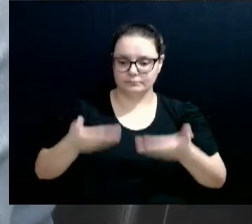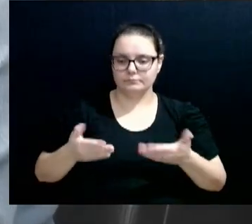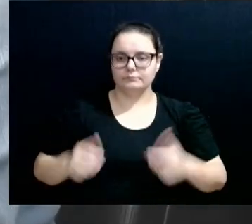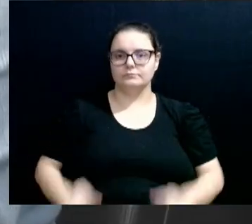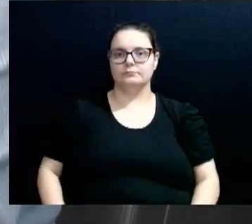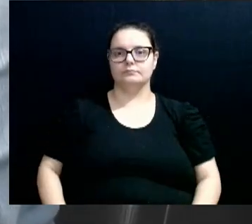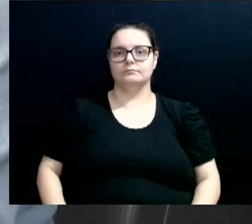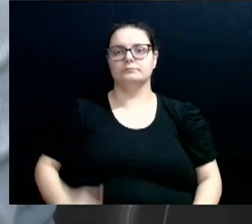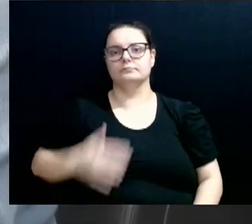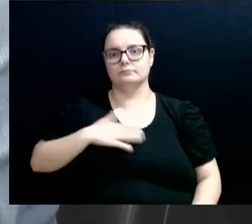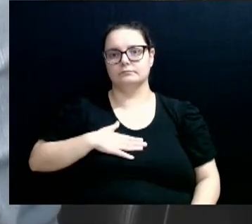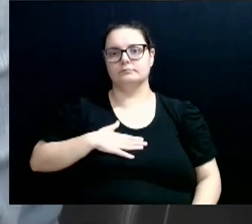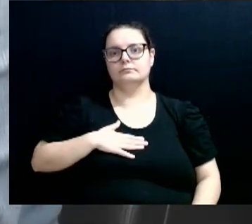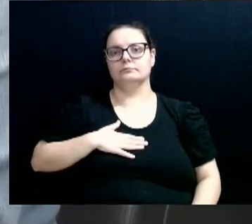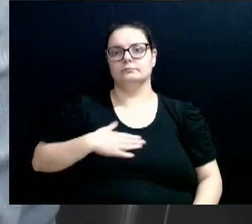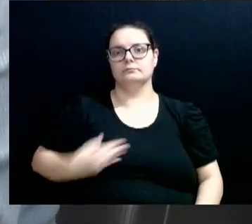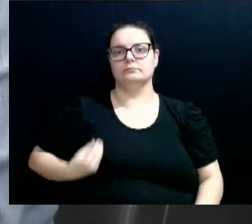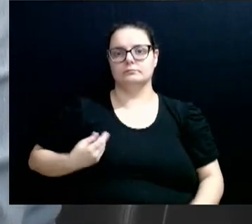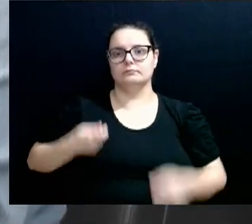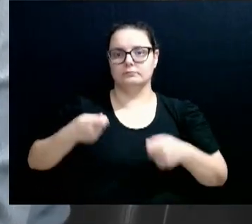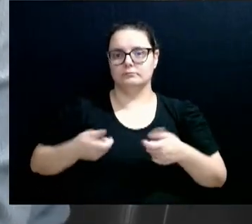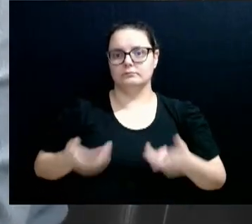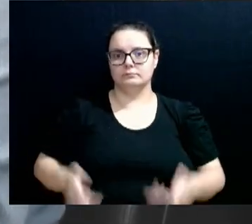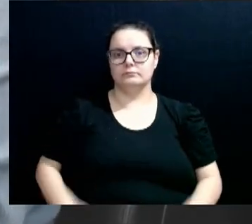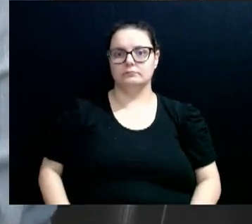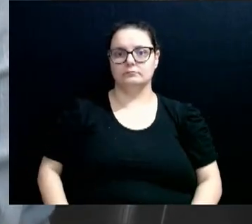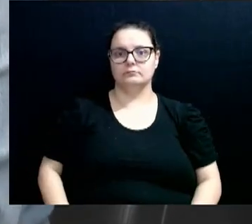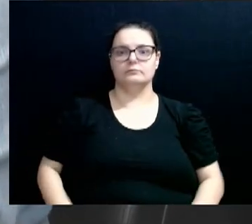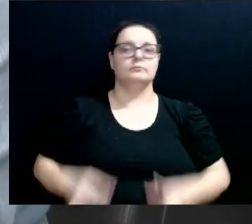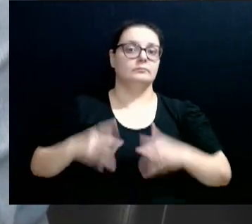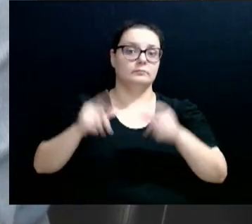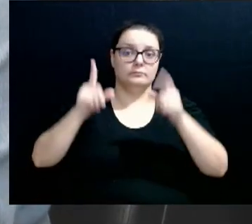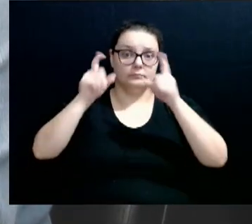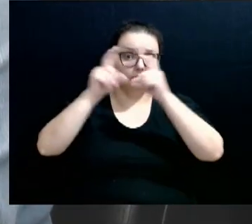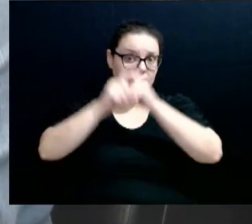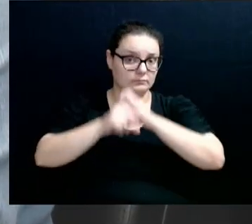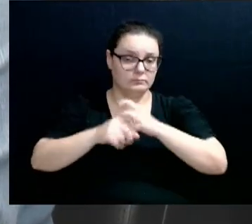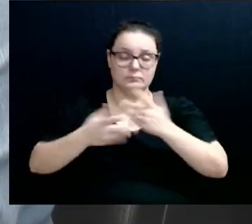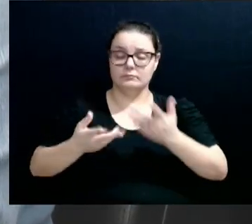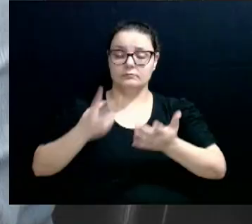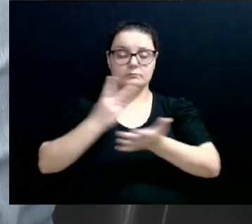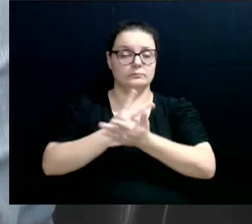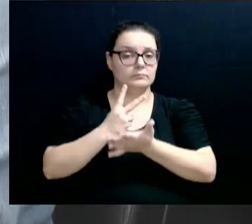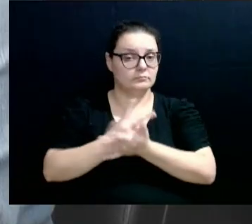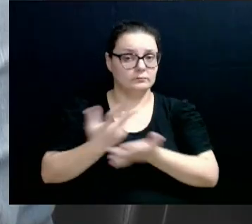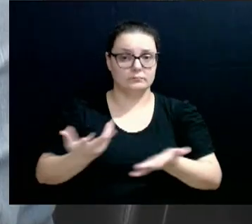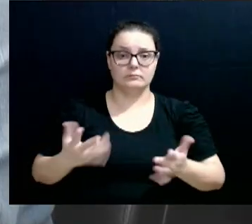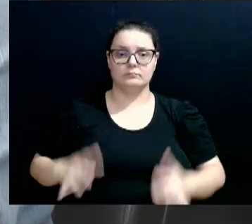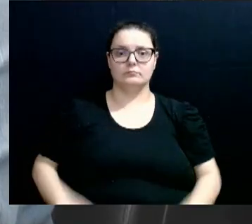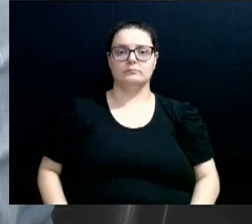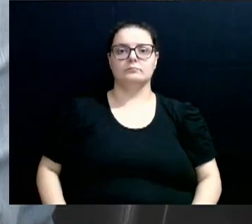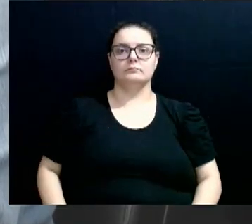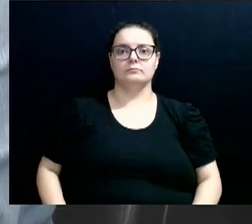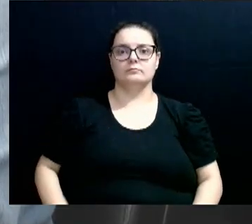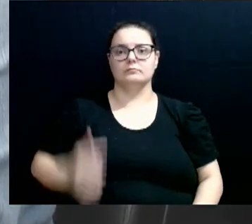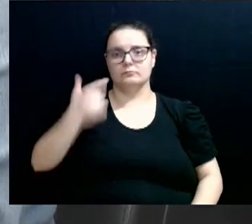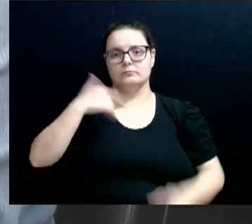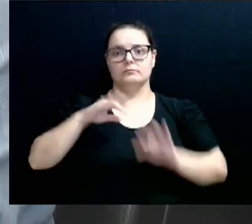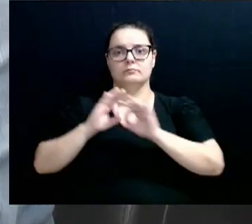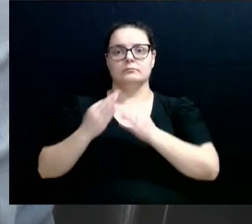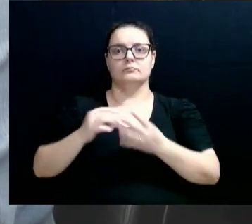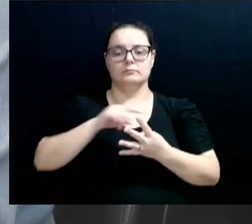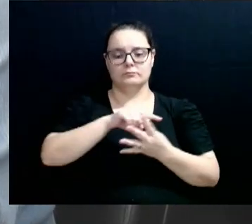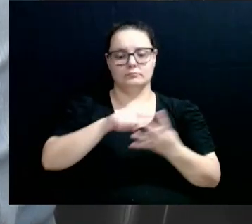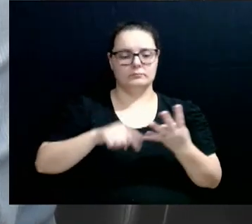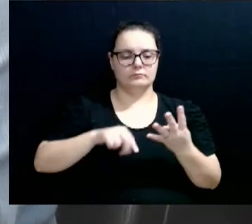muito assim, então era tudo muito difícil, né? Quer dizer, eu sou de uma família de 4 irmãos, e meu